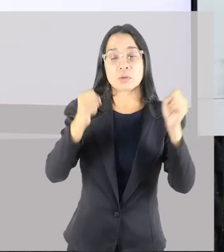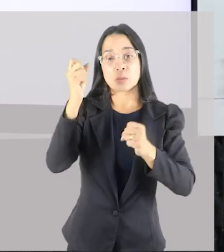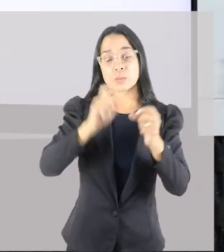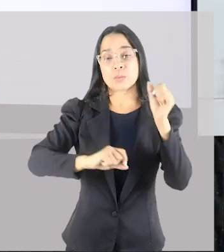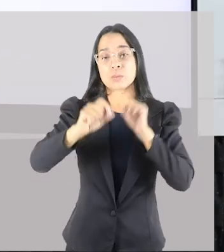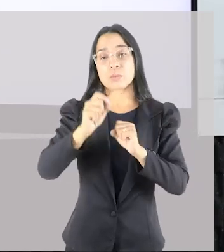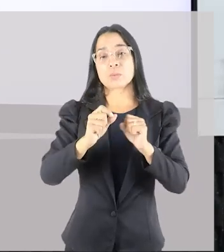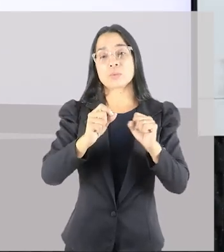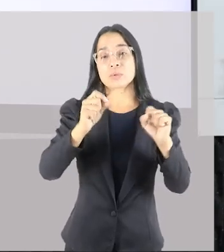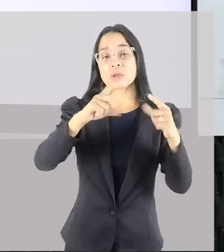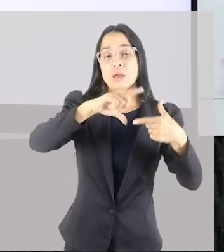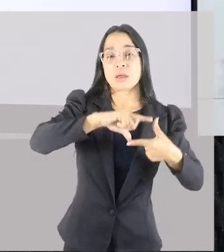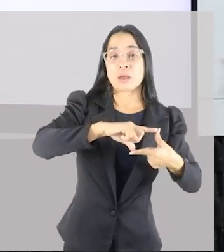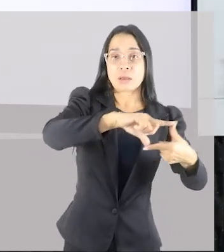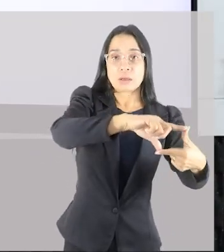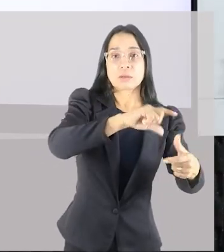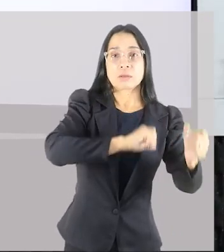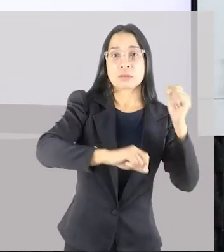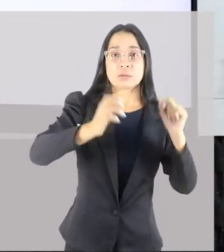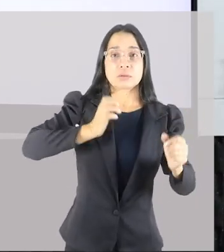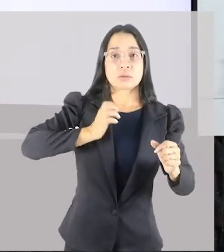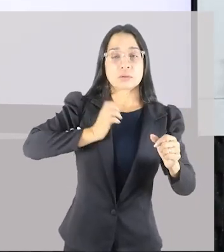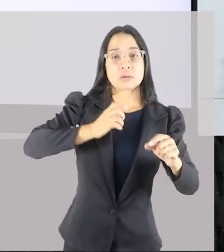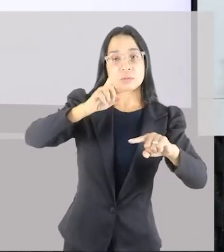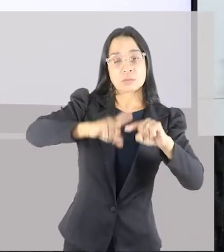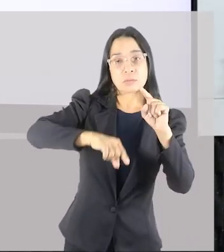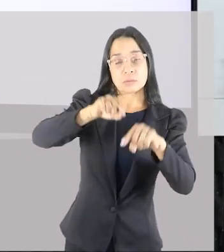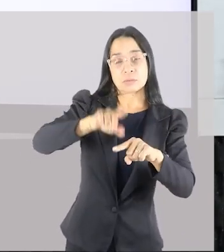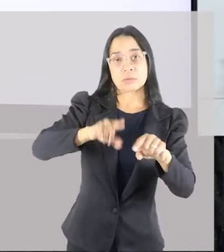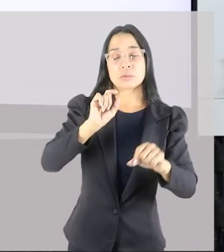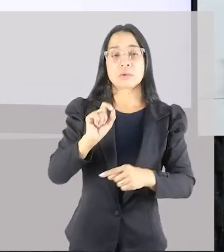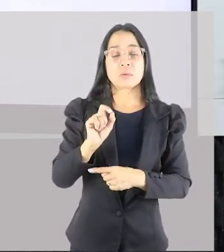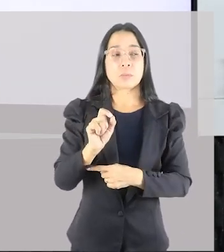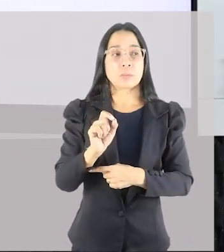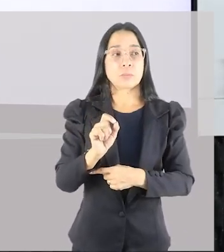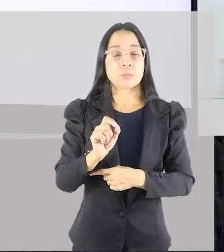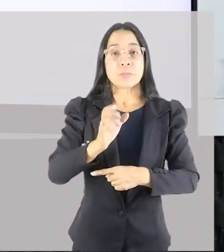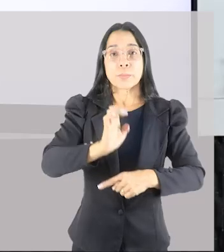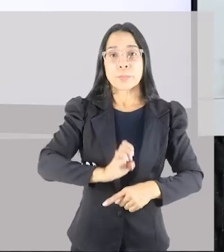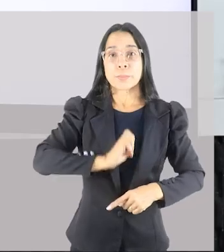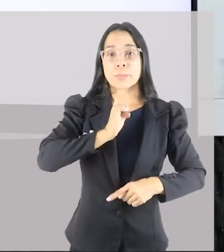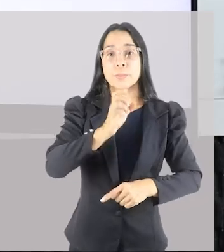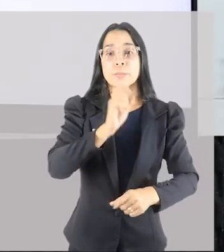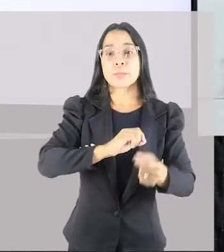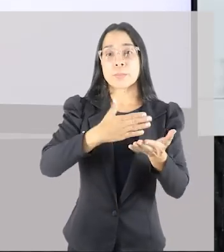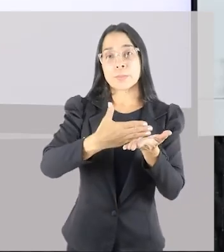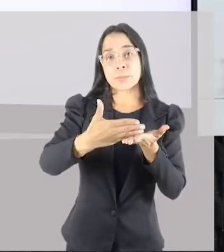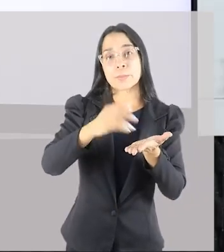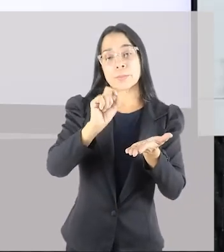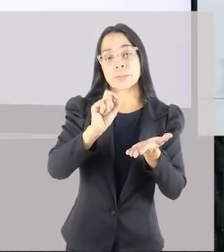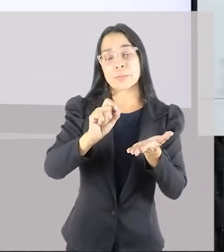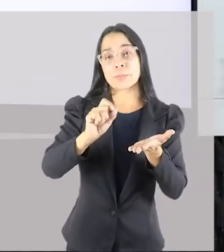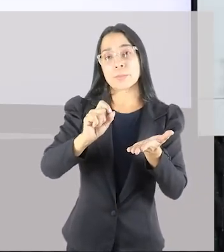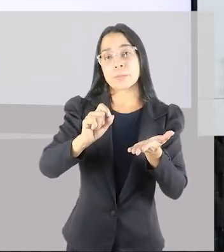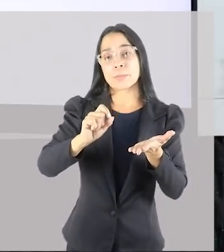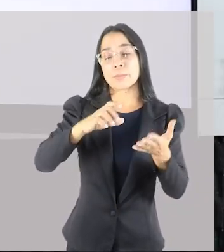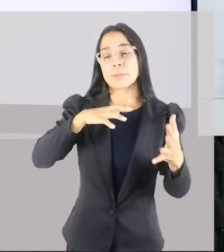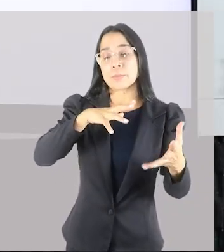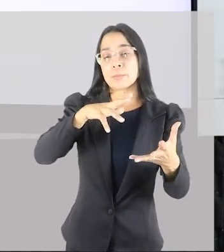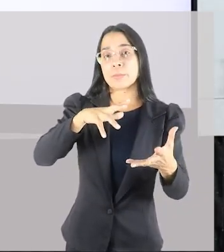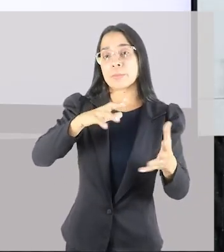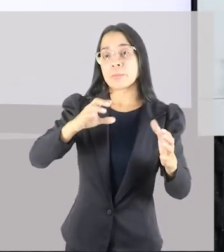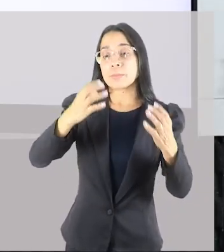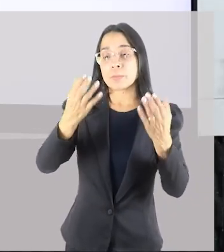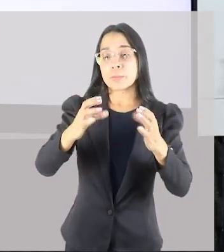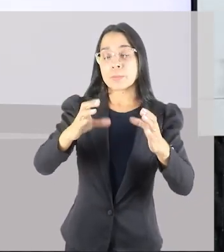ideológica de o enriquecimento material exagerado a partir do futebol perfeito